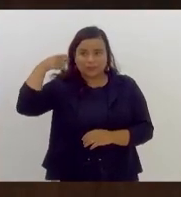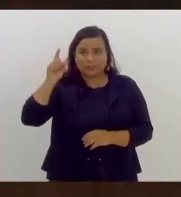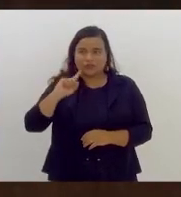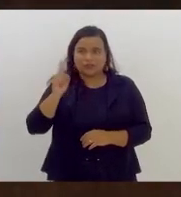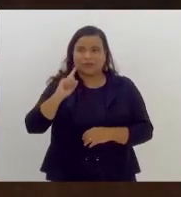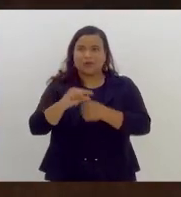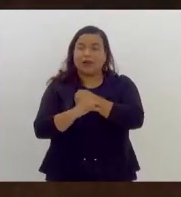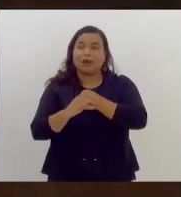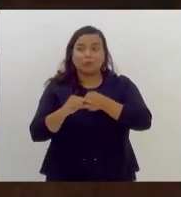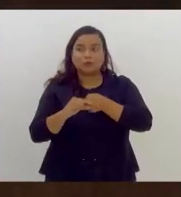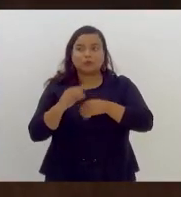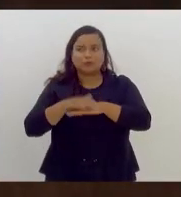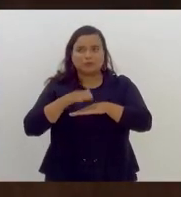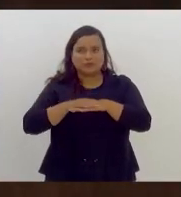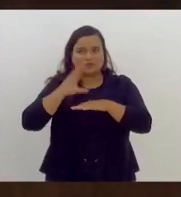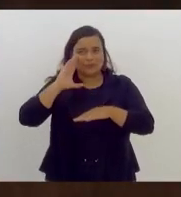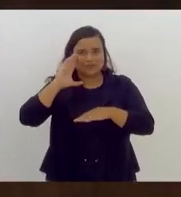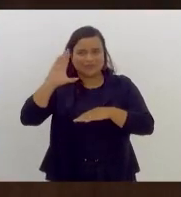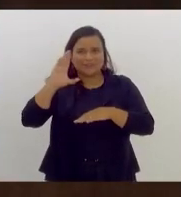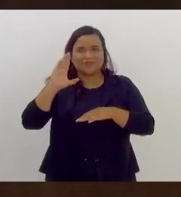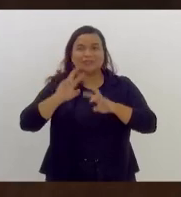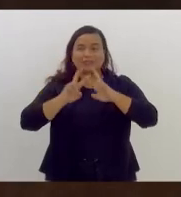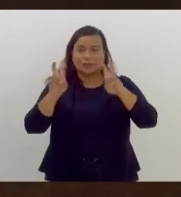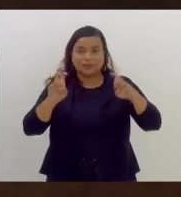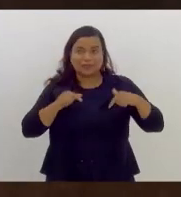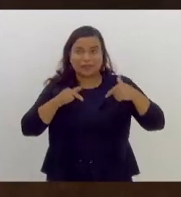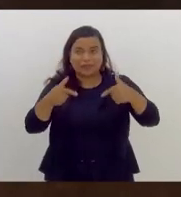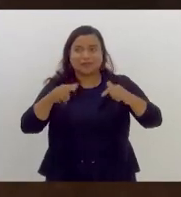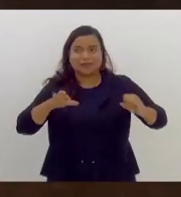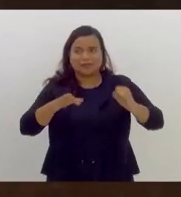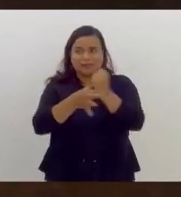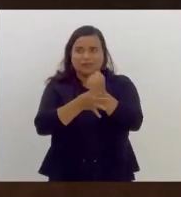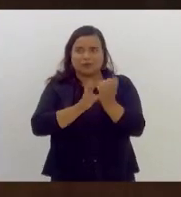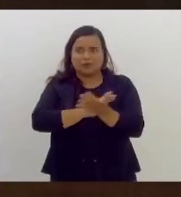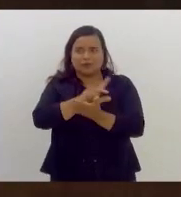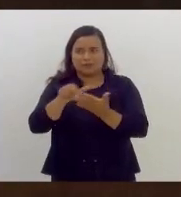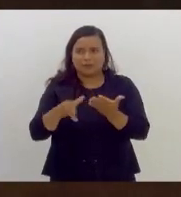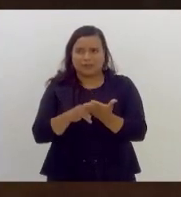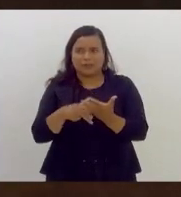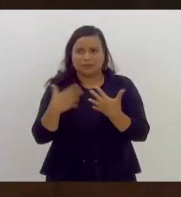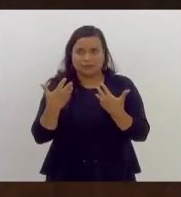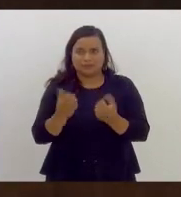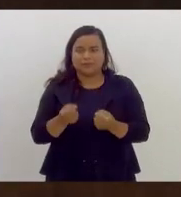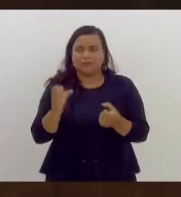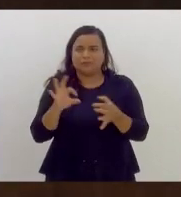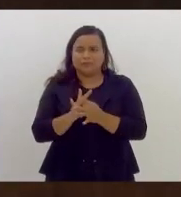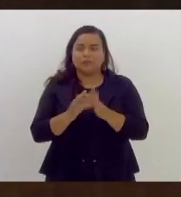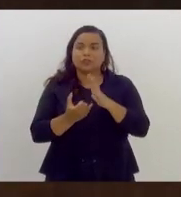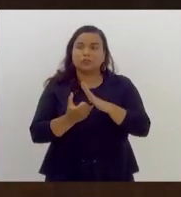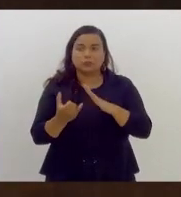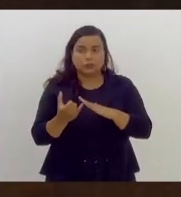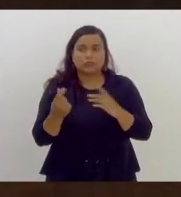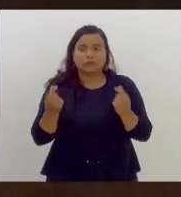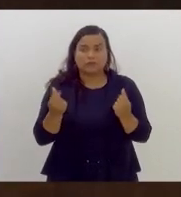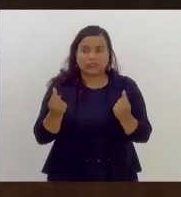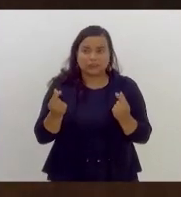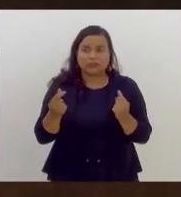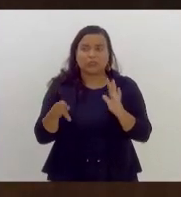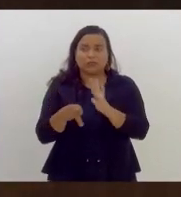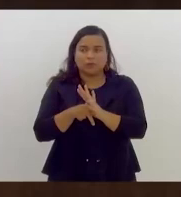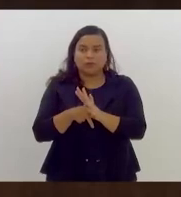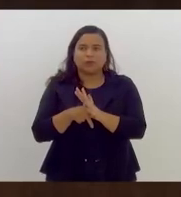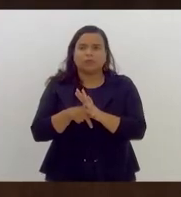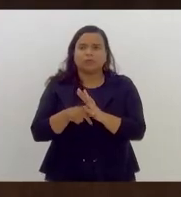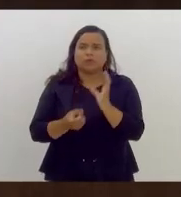principal. Dispõe sobre as medidas de segurança a serem adotadas por instituições financeiras